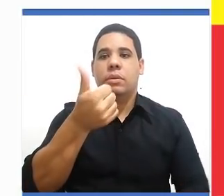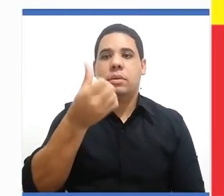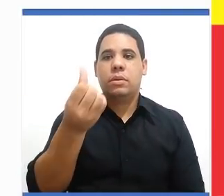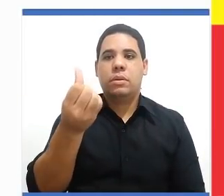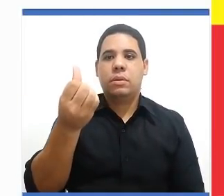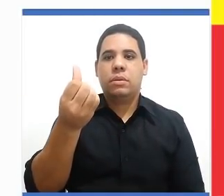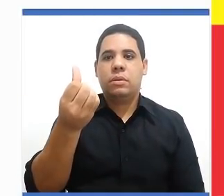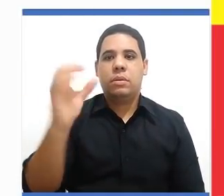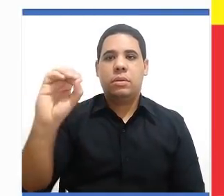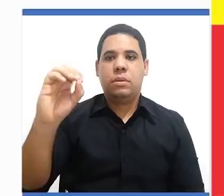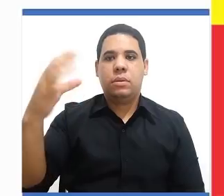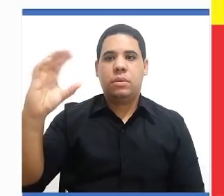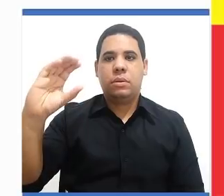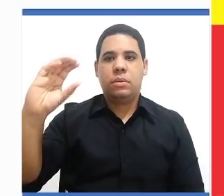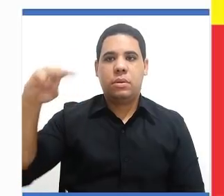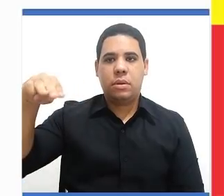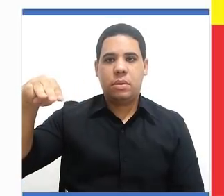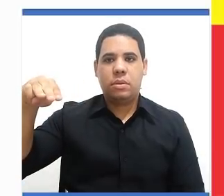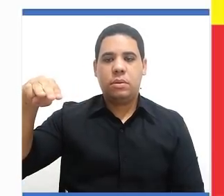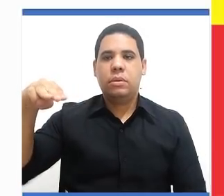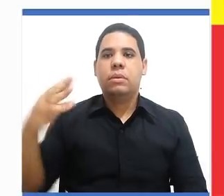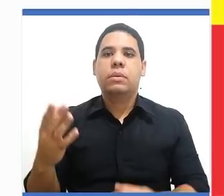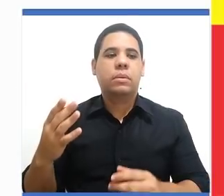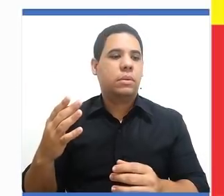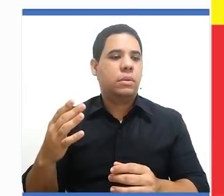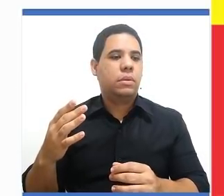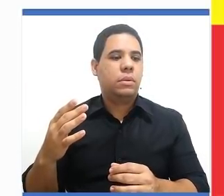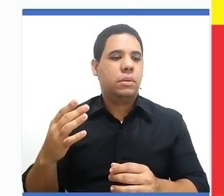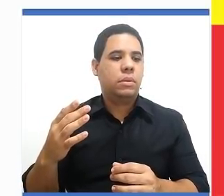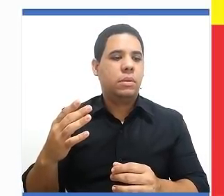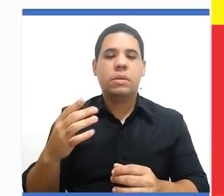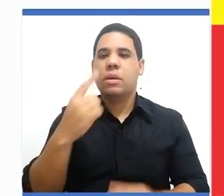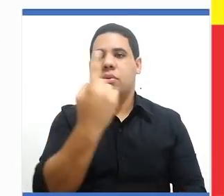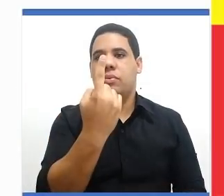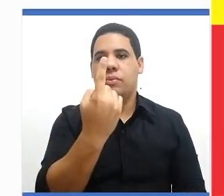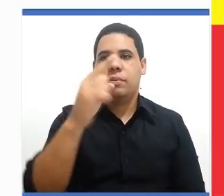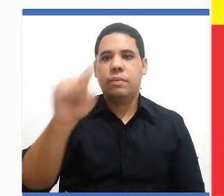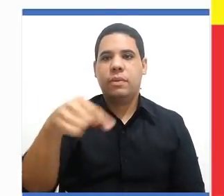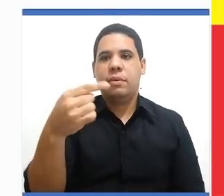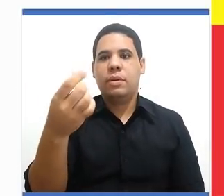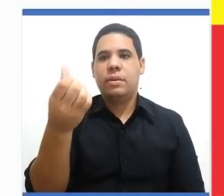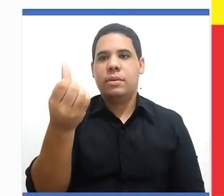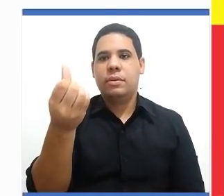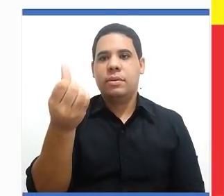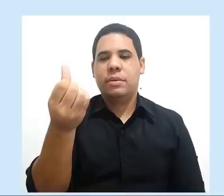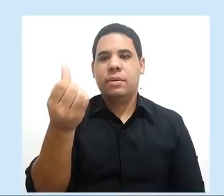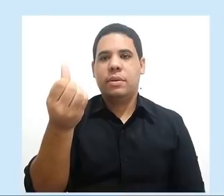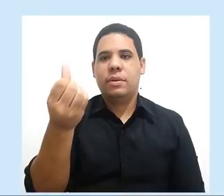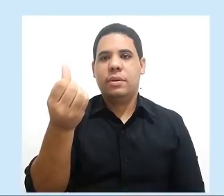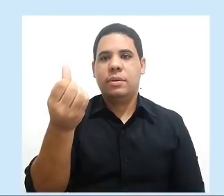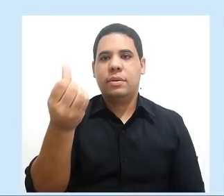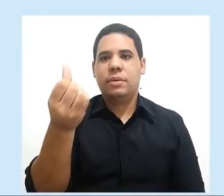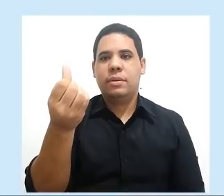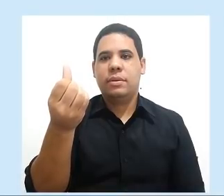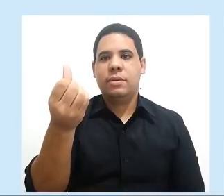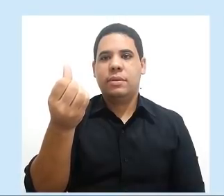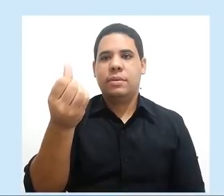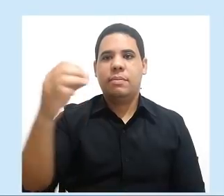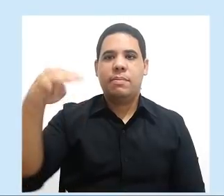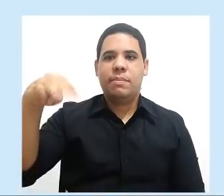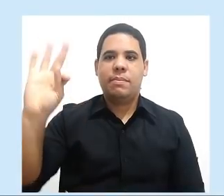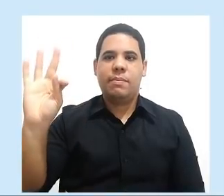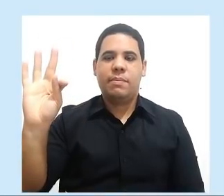160 centímetros para metro, nós temos 1,6 ou 1,60 m. Tem que se ligar